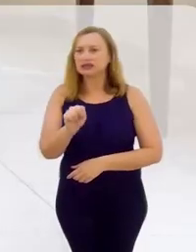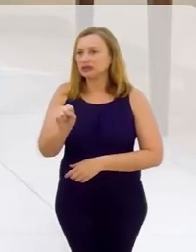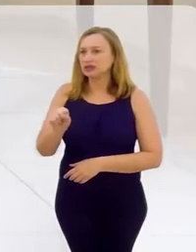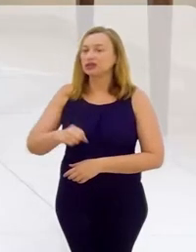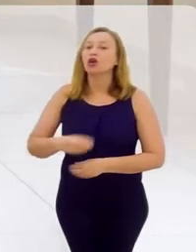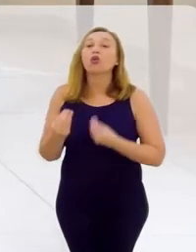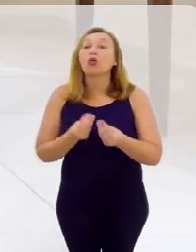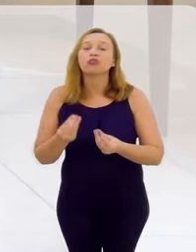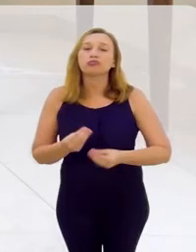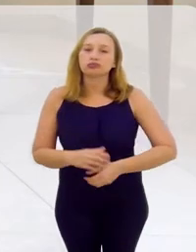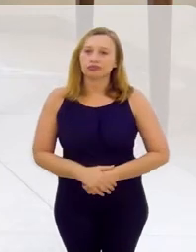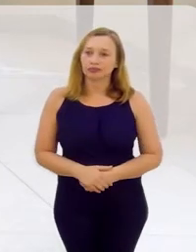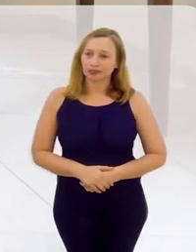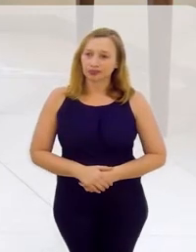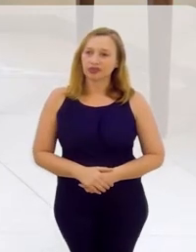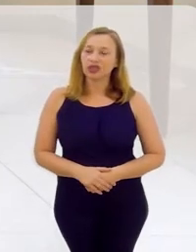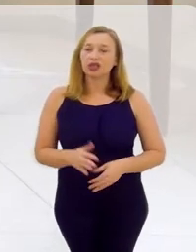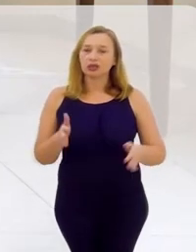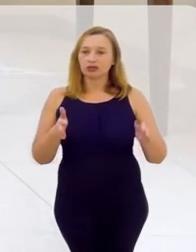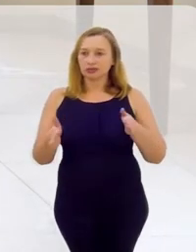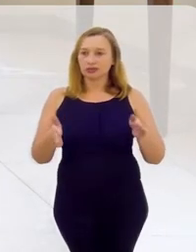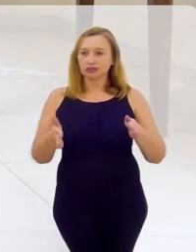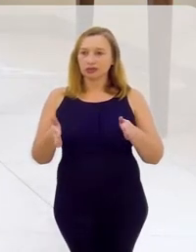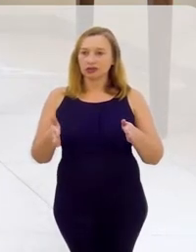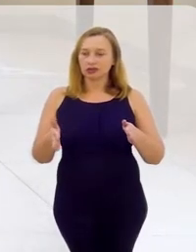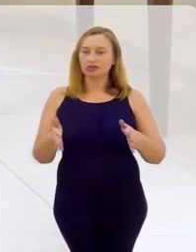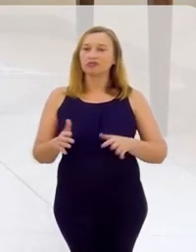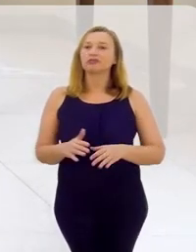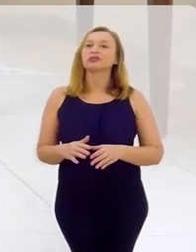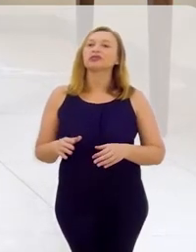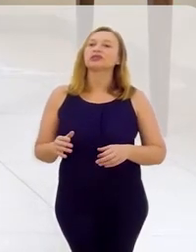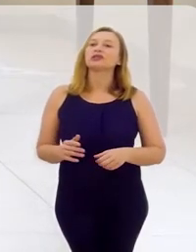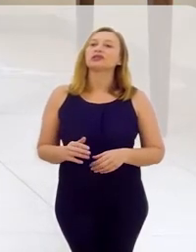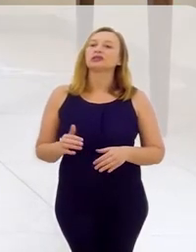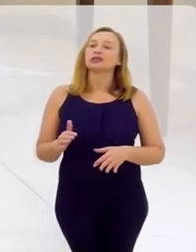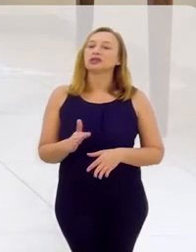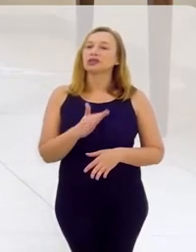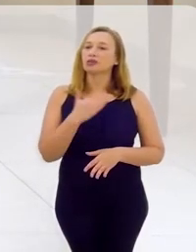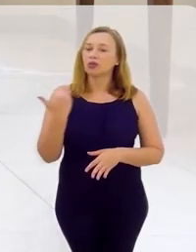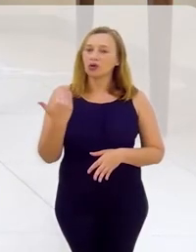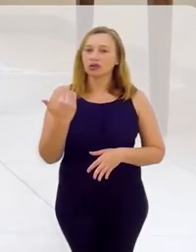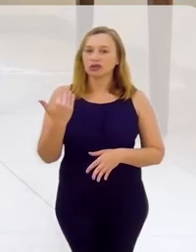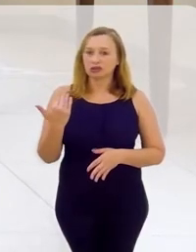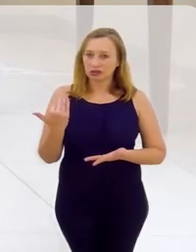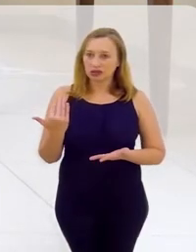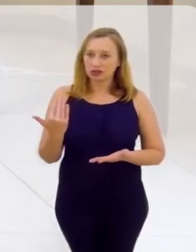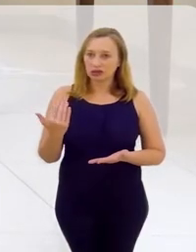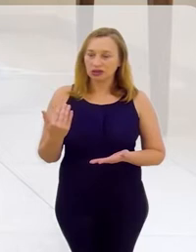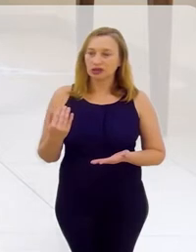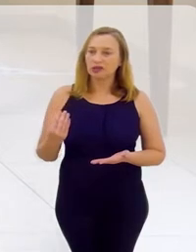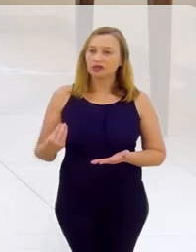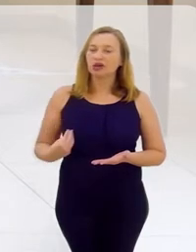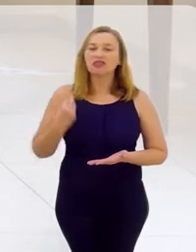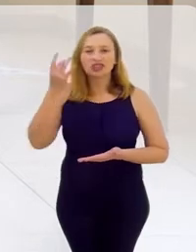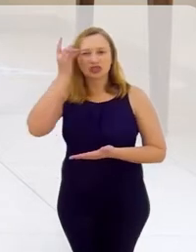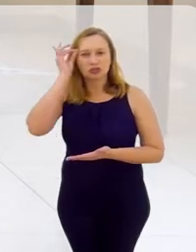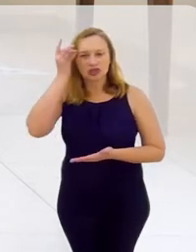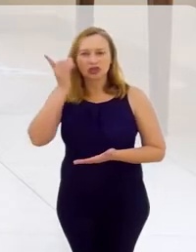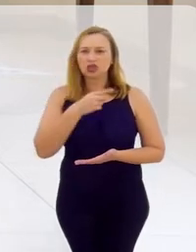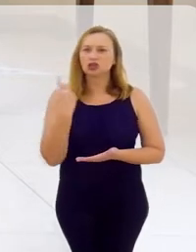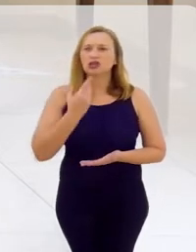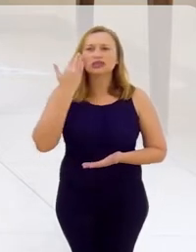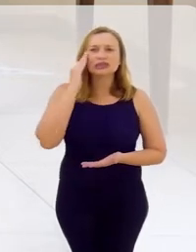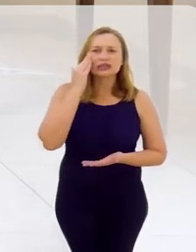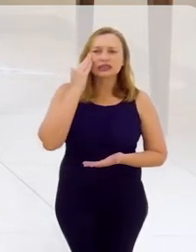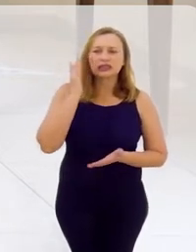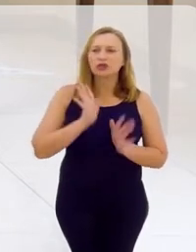pessoa? Sim, existe sim. Como seria? O momento dessa passagem, né, para a vida espiritual é